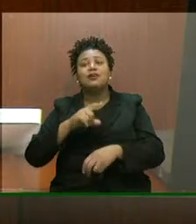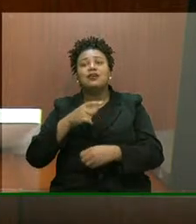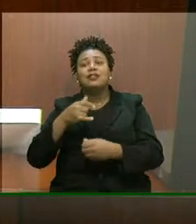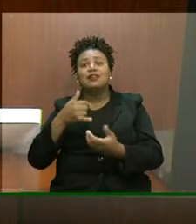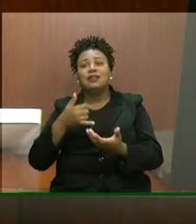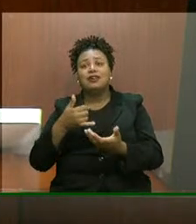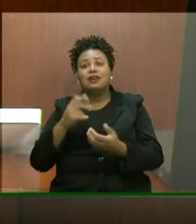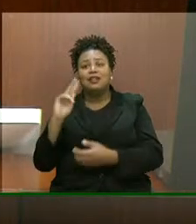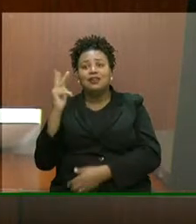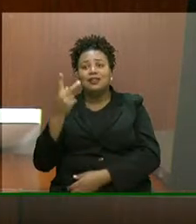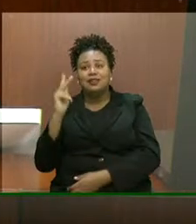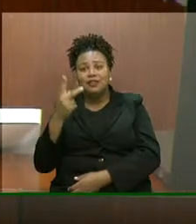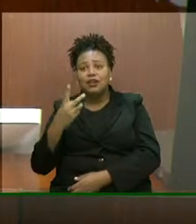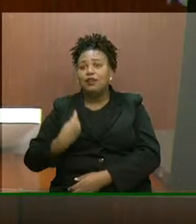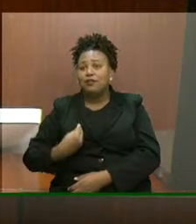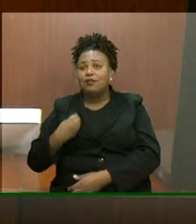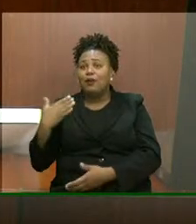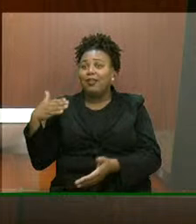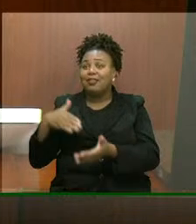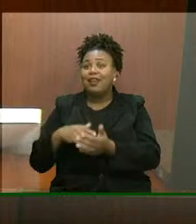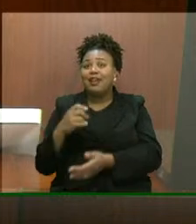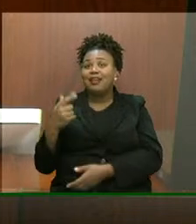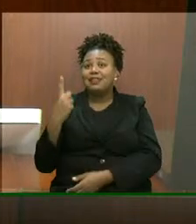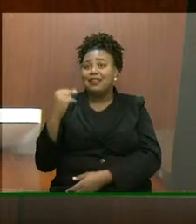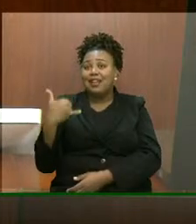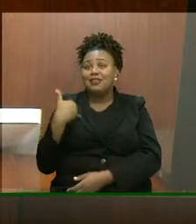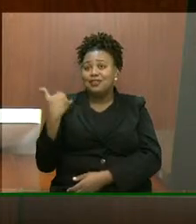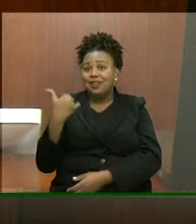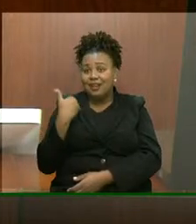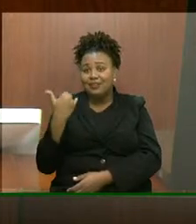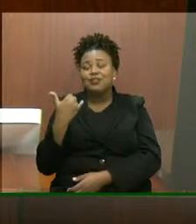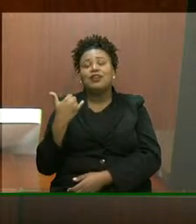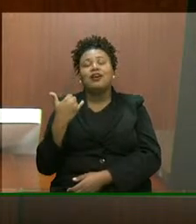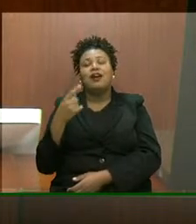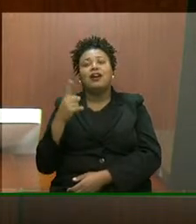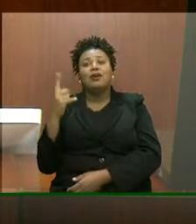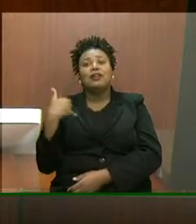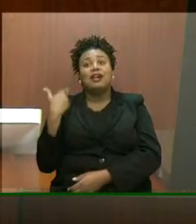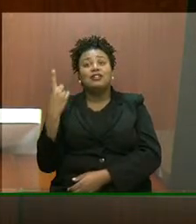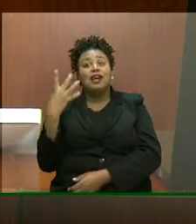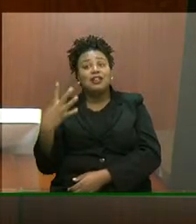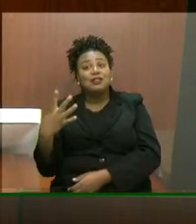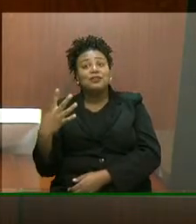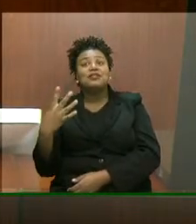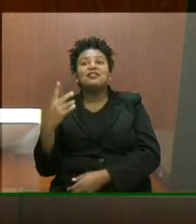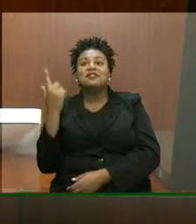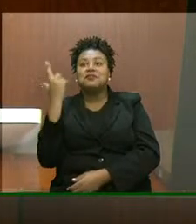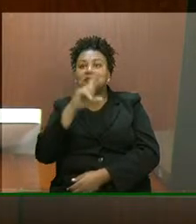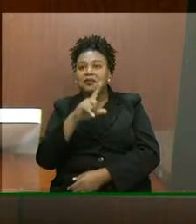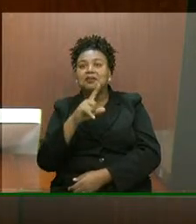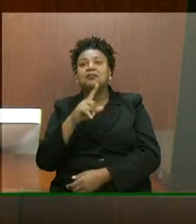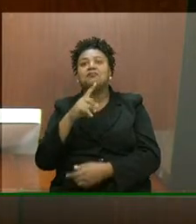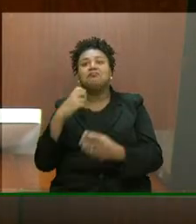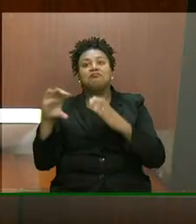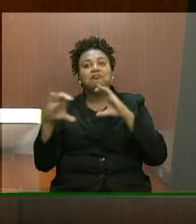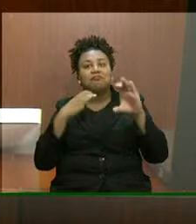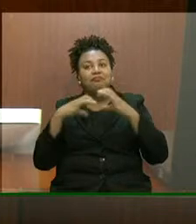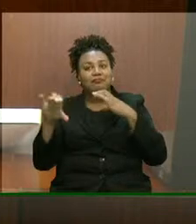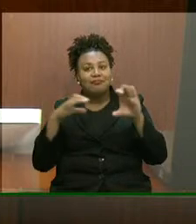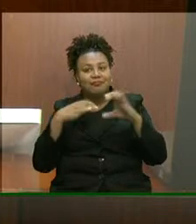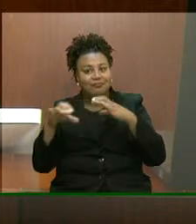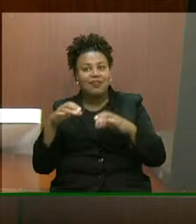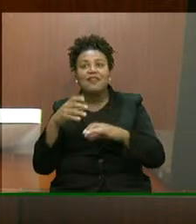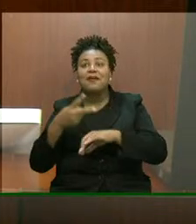Eldorado, em Horizontina. Viveu até os 10 anos de idade no distrito de Esquina Eldorado, em Horizontina. Aos 14 anos, venceu como intérprete o Festival Estadual Estudantil da